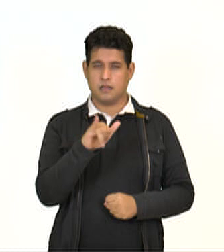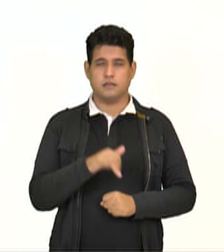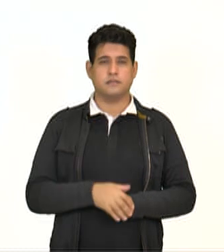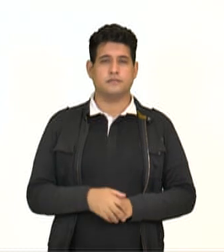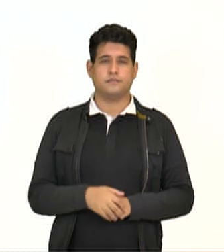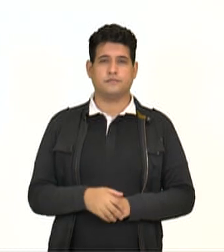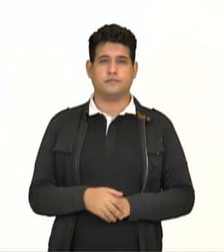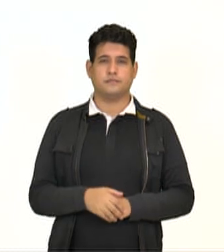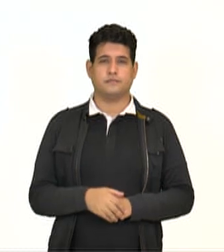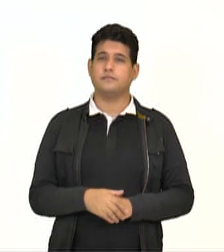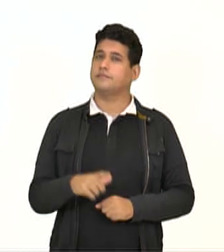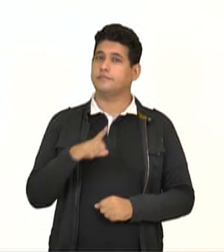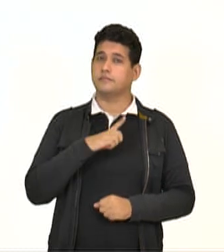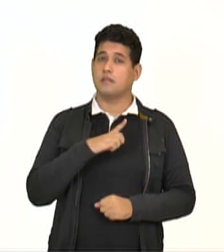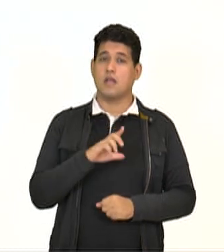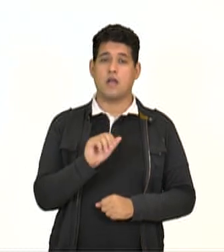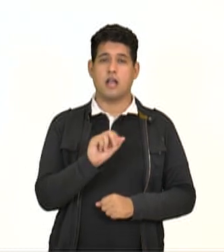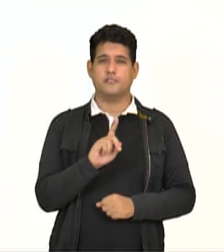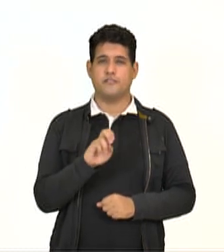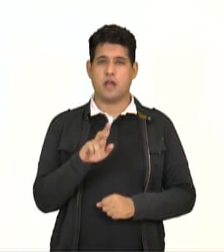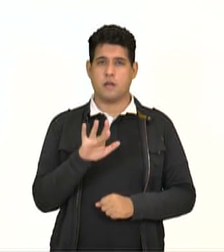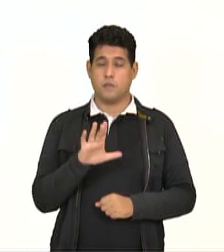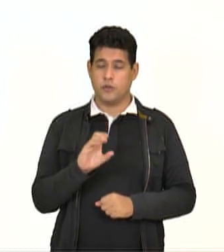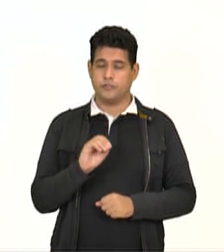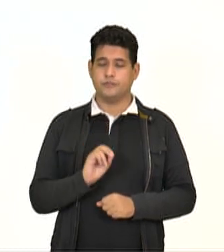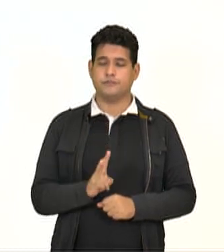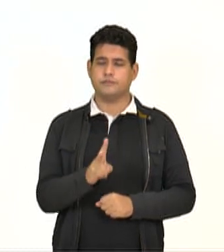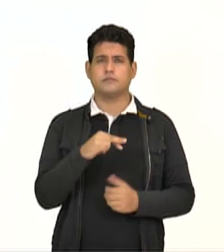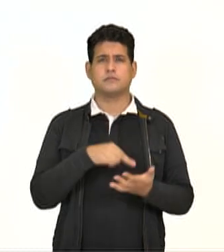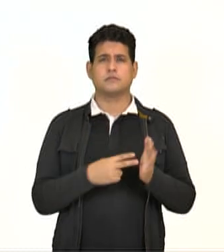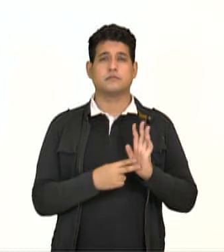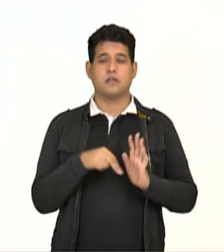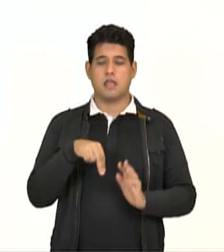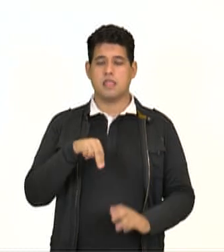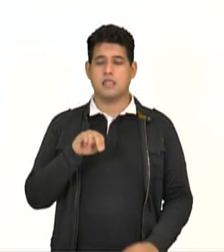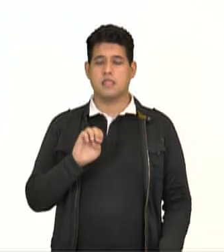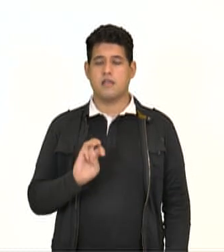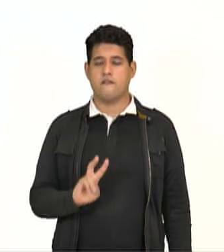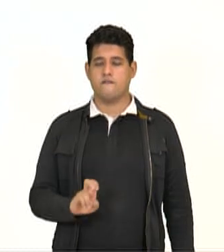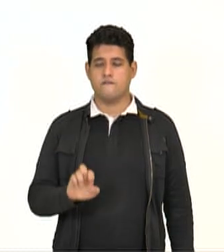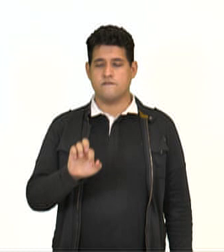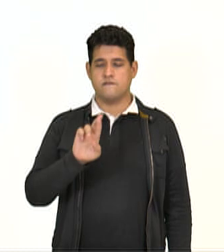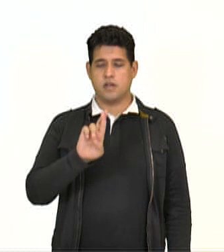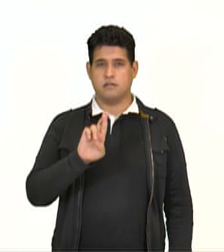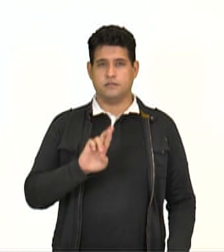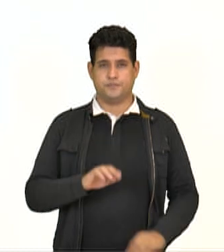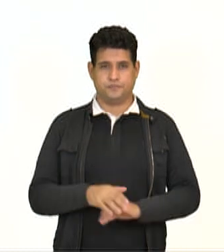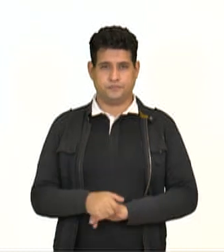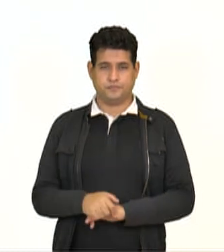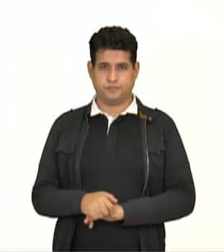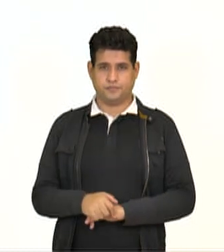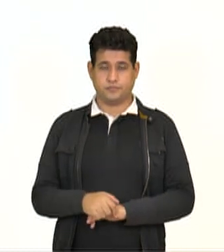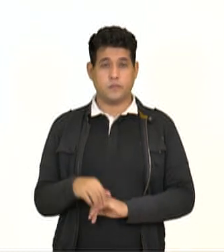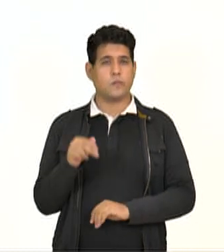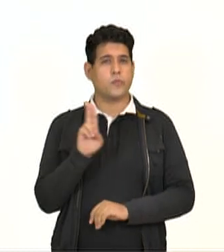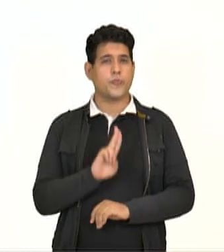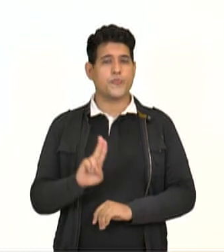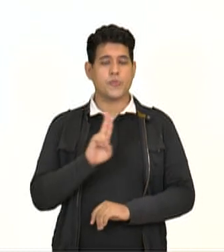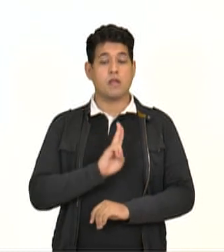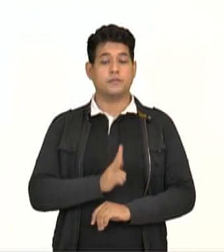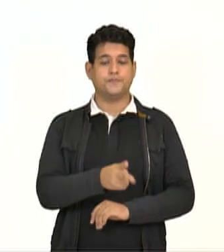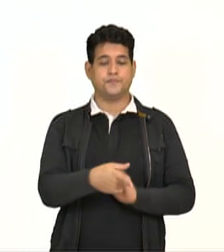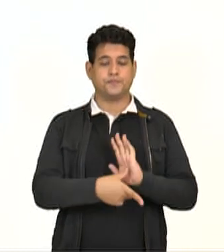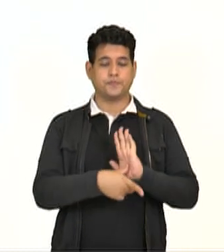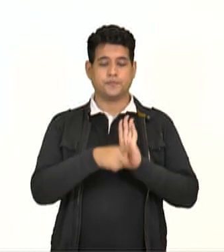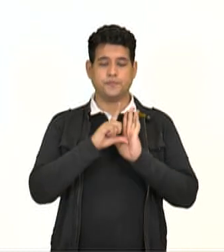temos um advérbio de frequência, que é o never. O advérbio de frequência a gente usa sempre antes